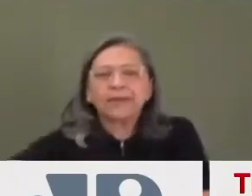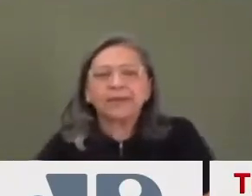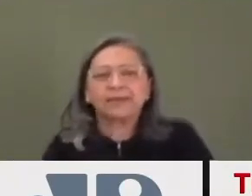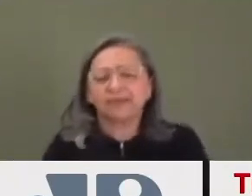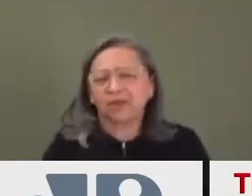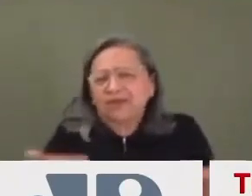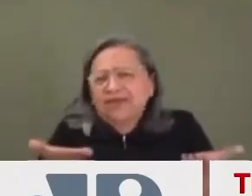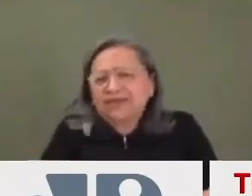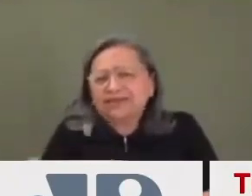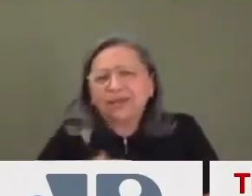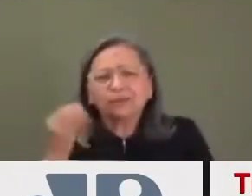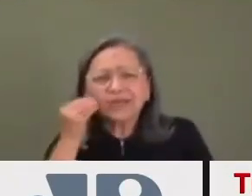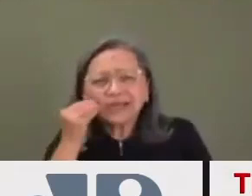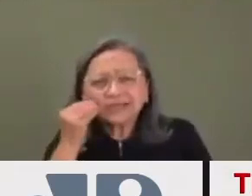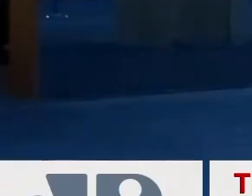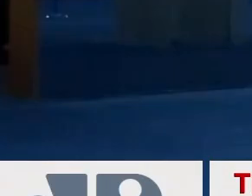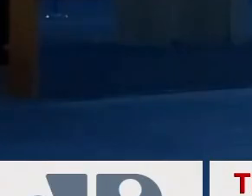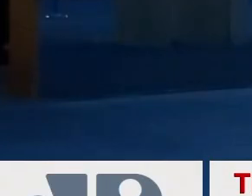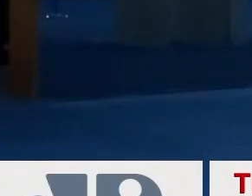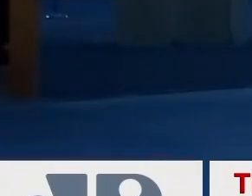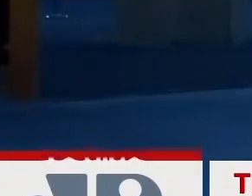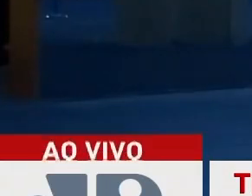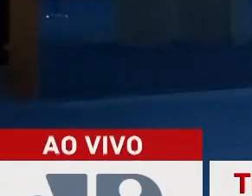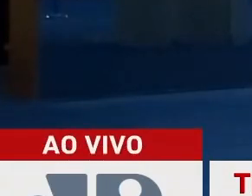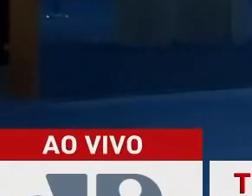Esse é o teste do Revalida.